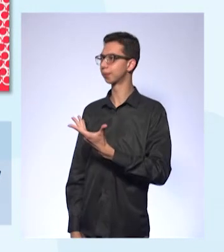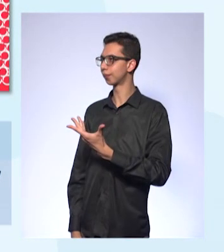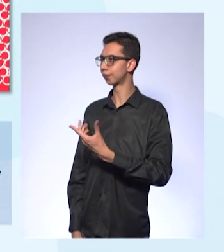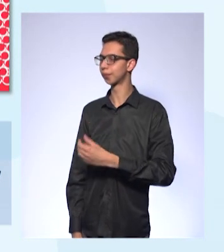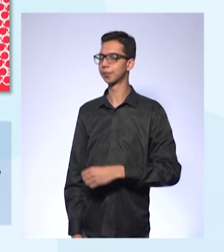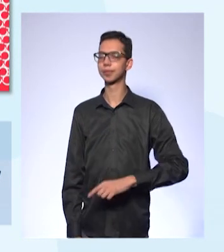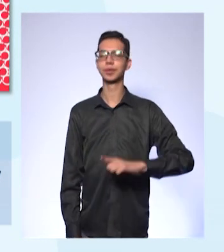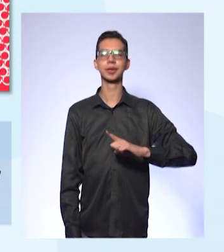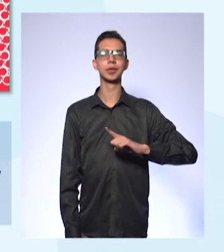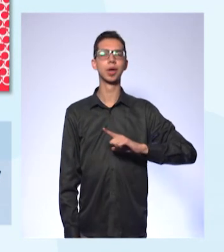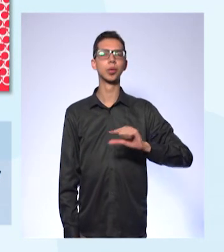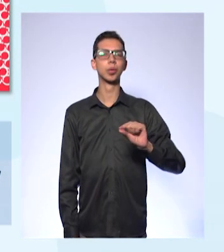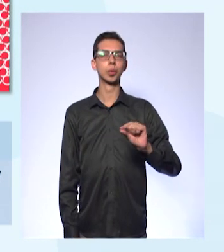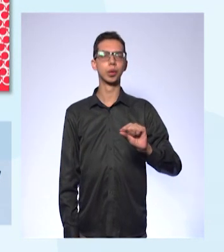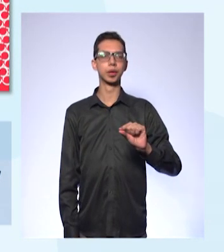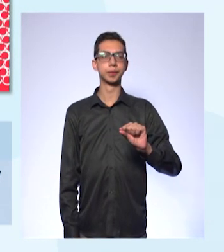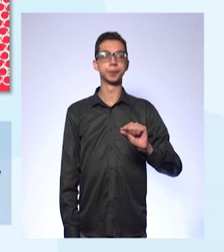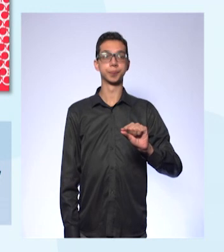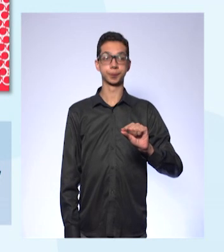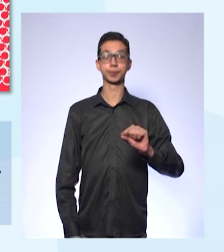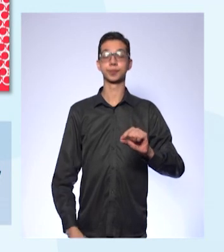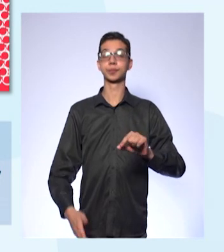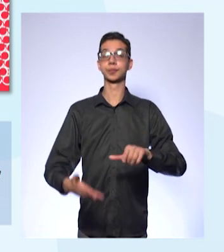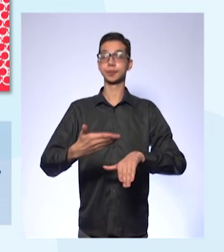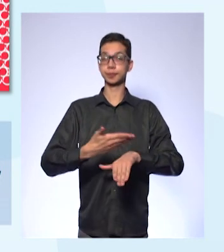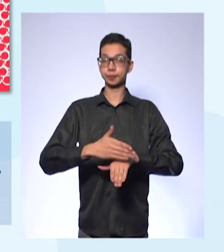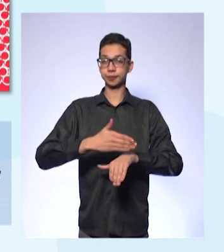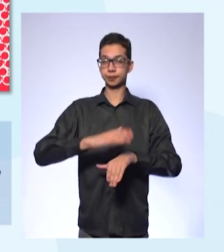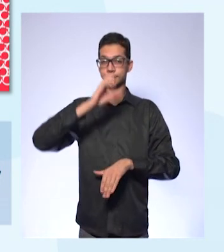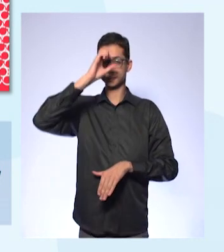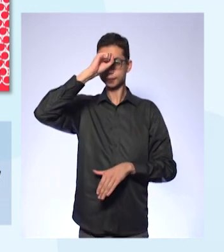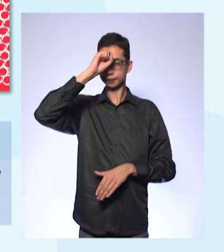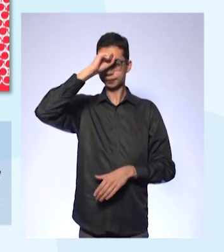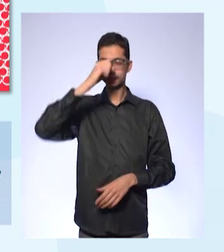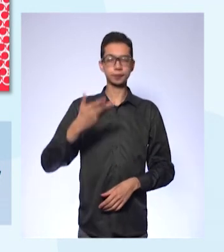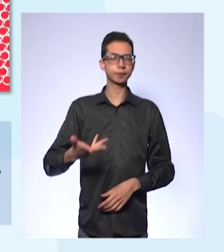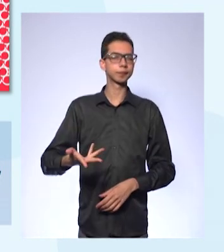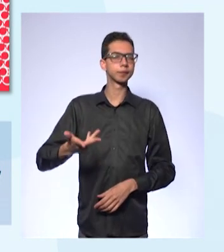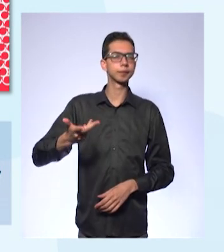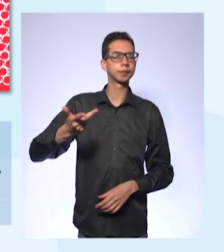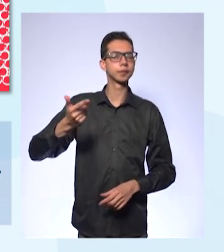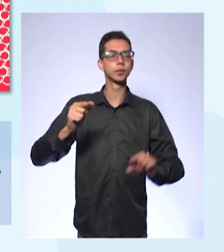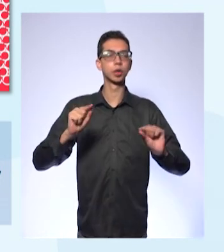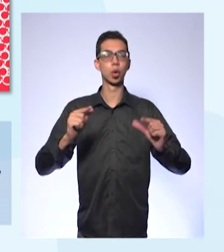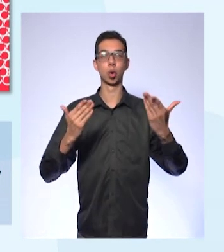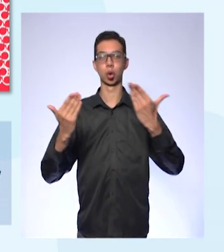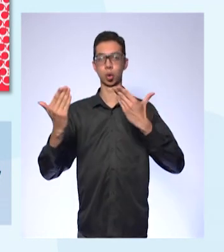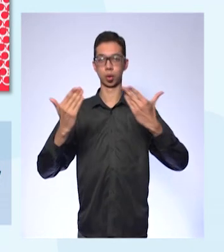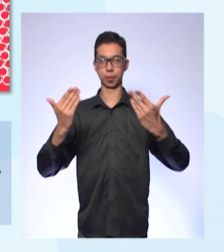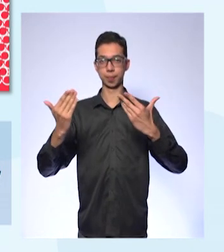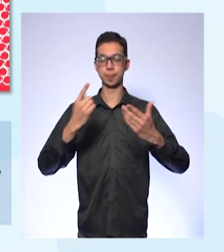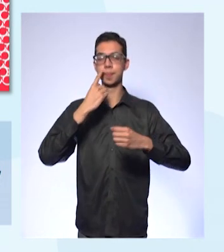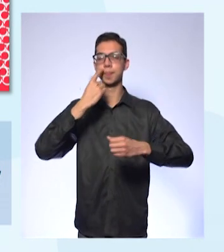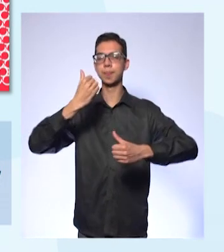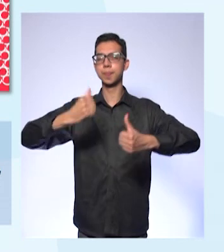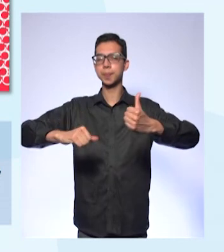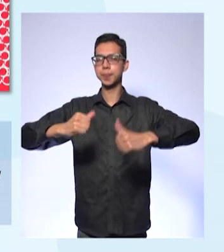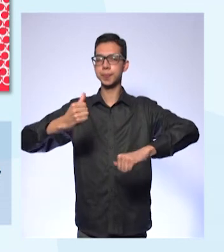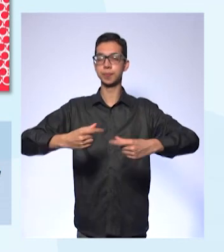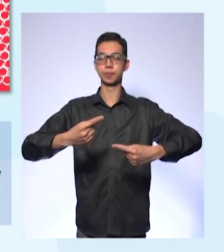Teremos a habilidade como identificar, comparar e analisar a diversidade